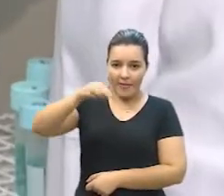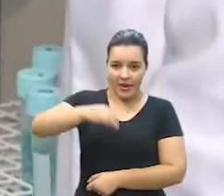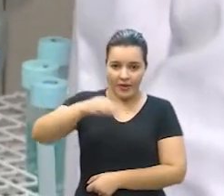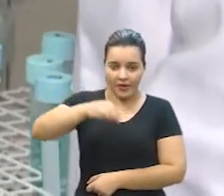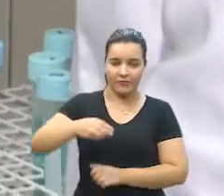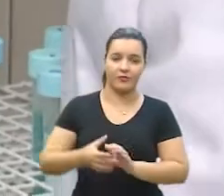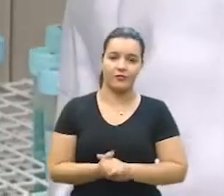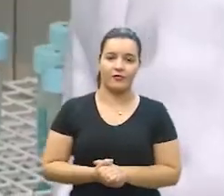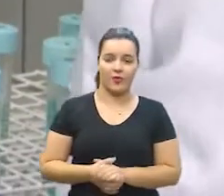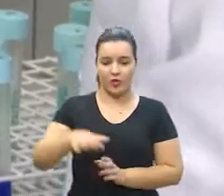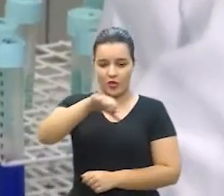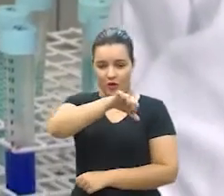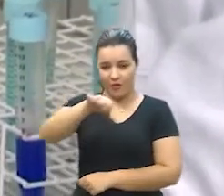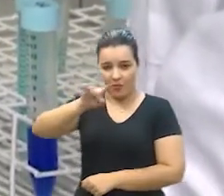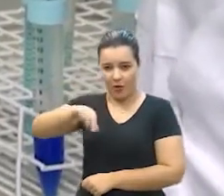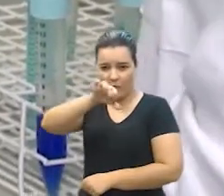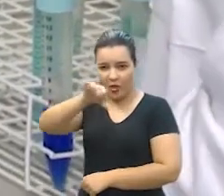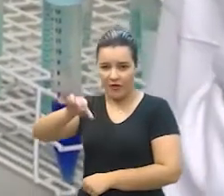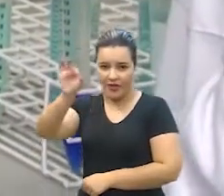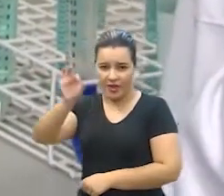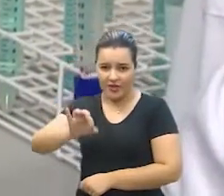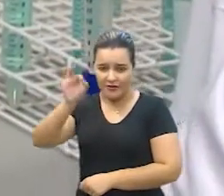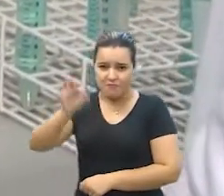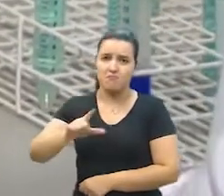de apenas um minuto e mantém